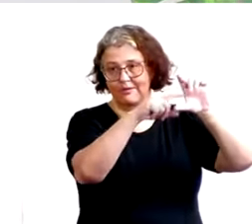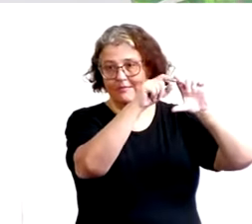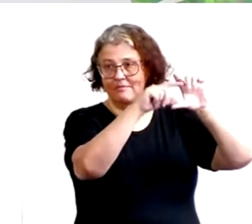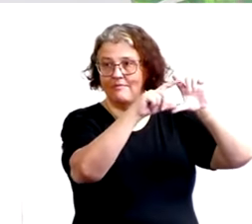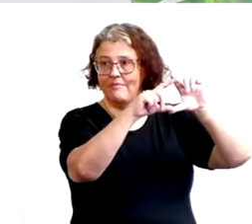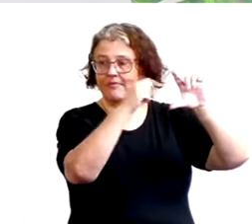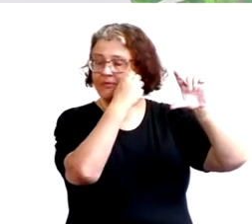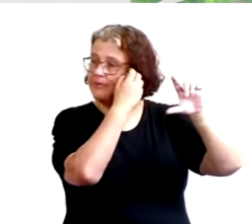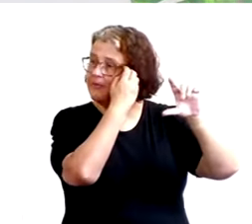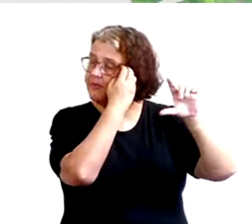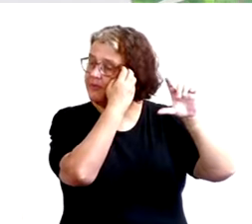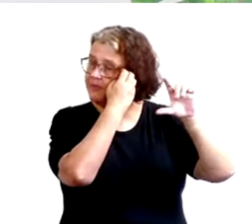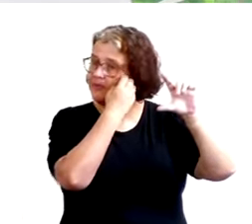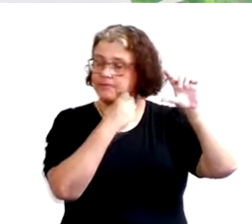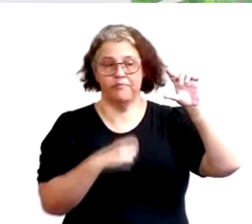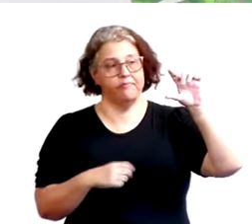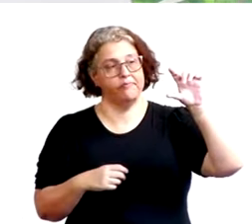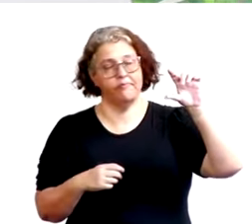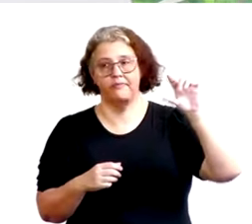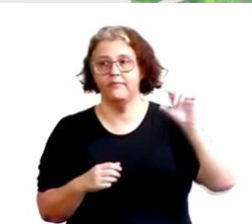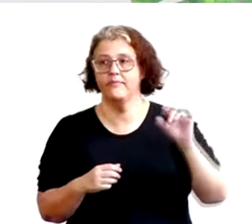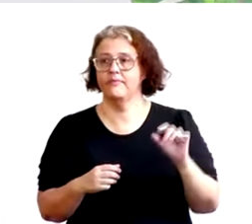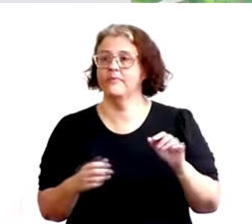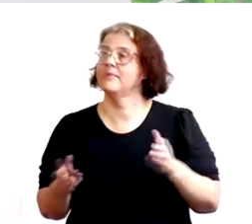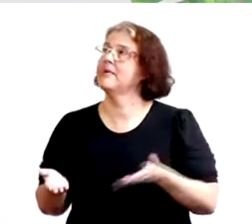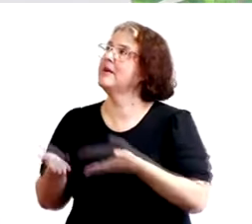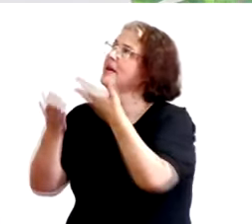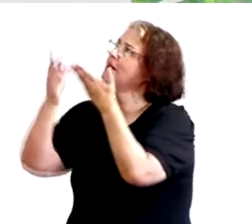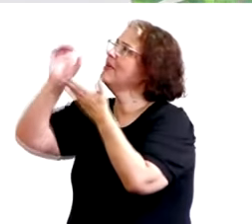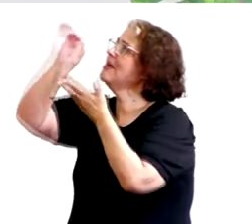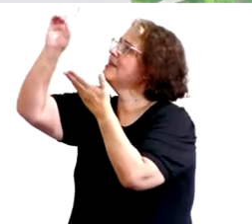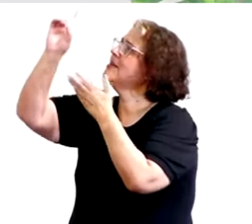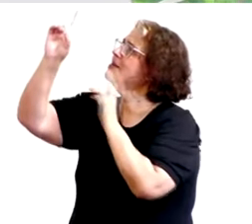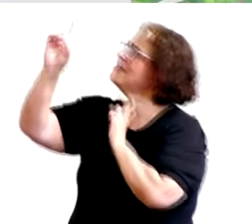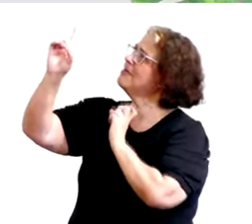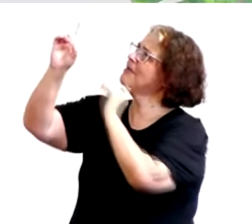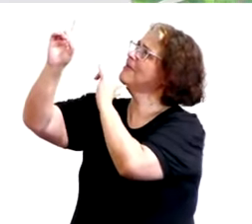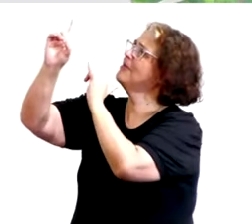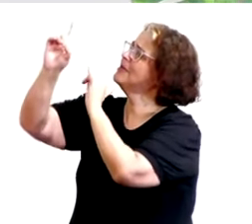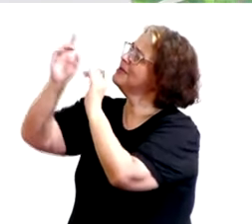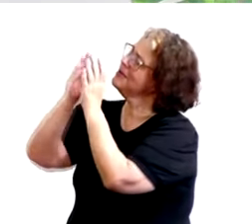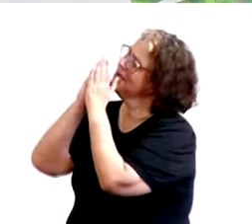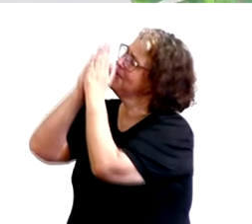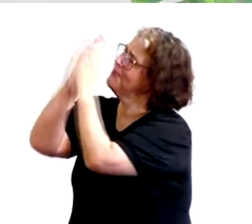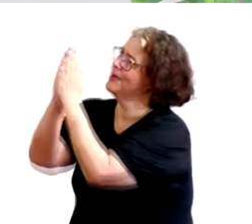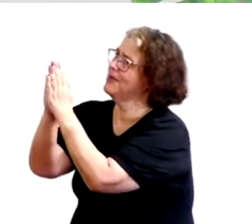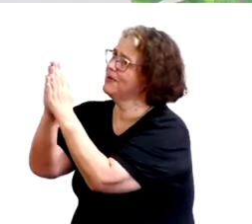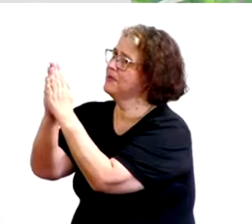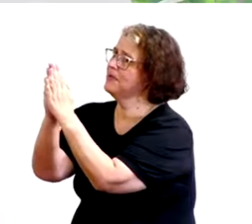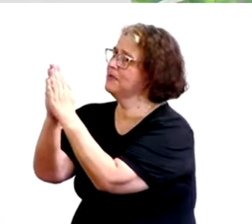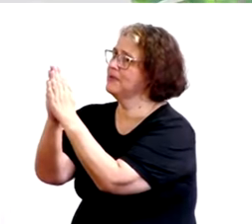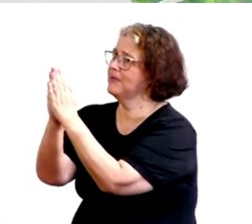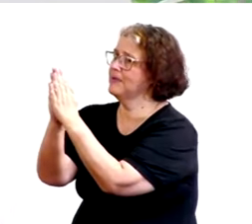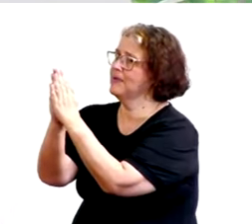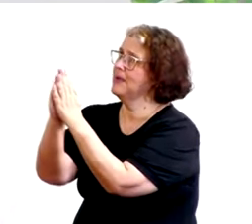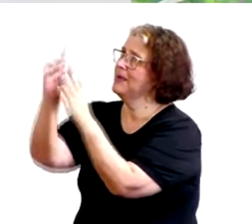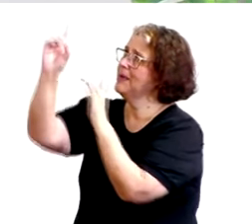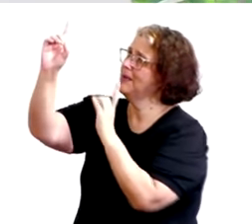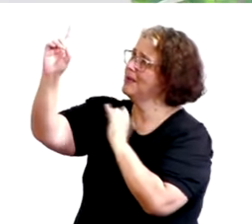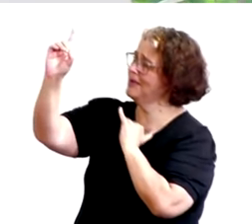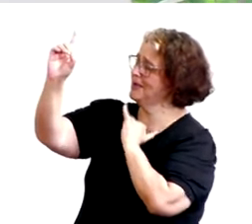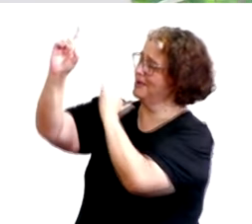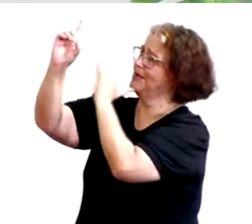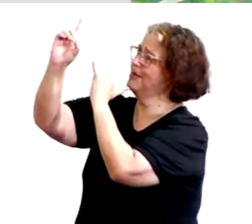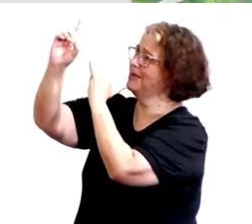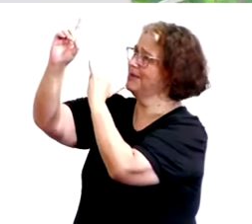desta poesia elevo a Deus a minha voz e clamo elevo a Deus